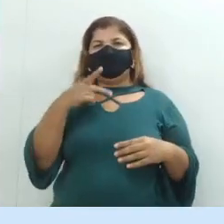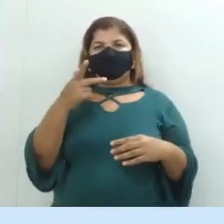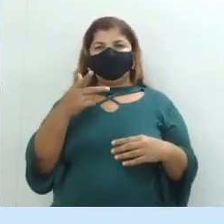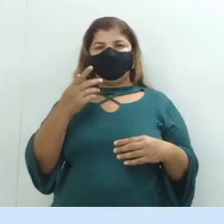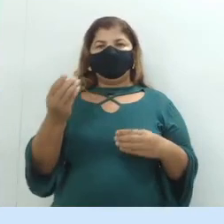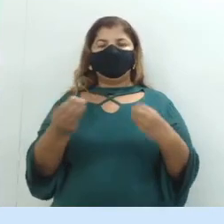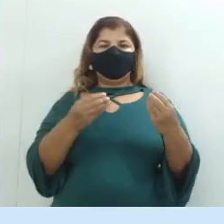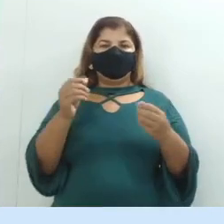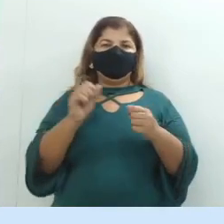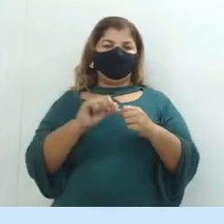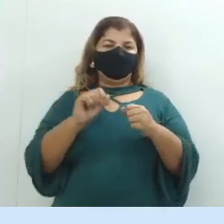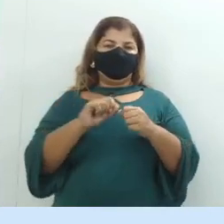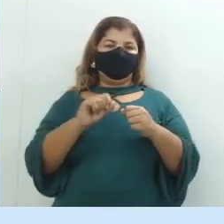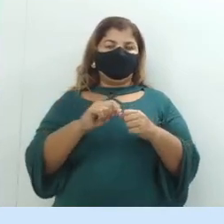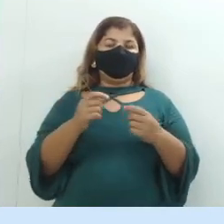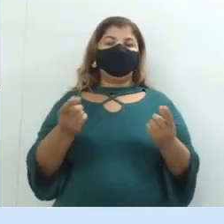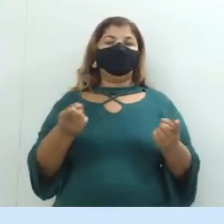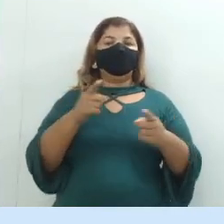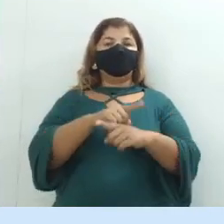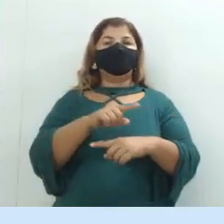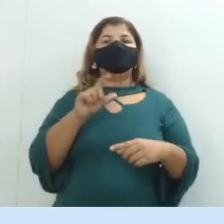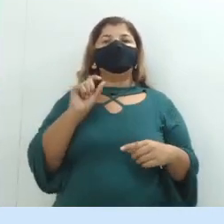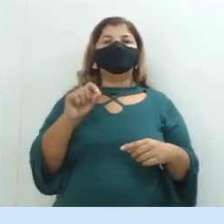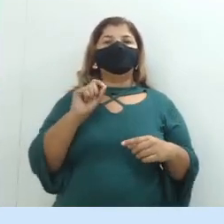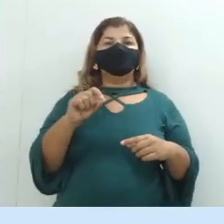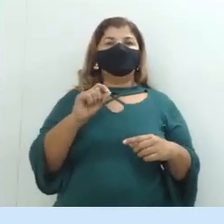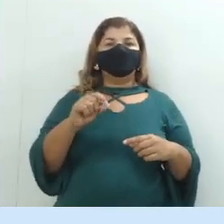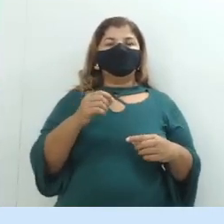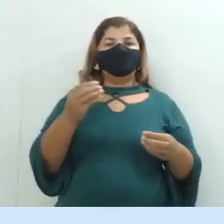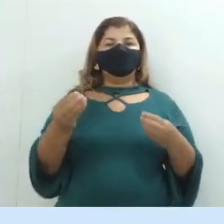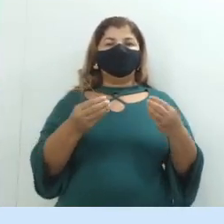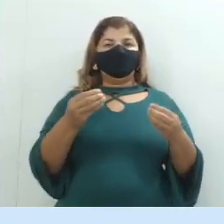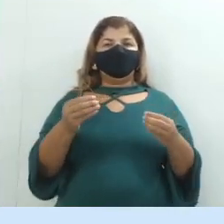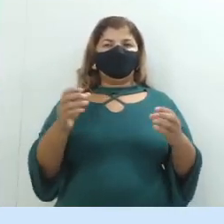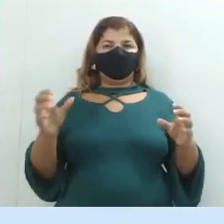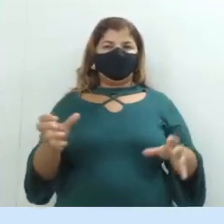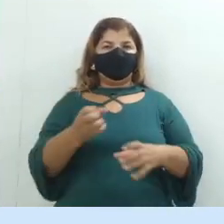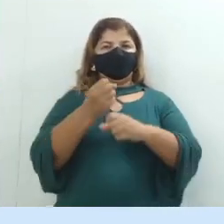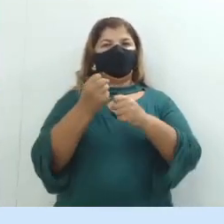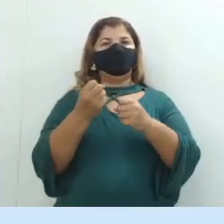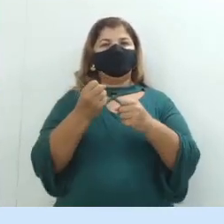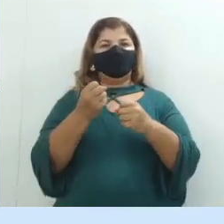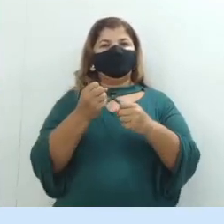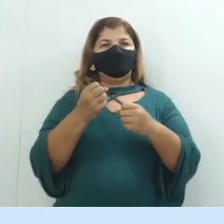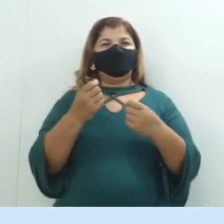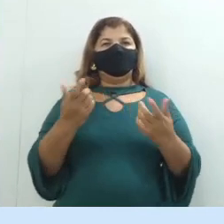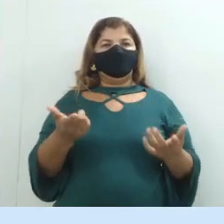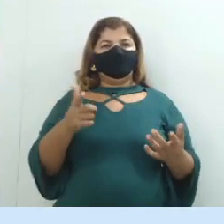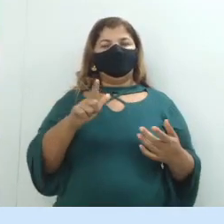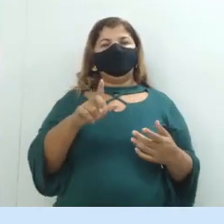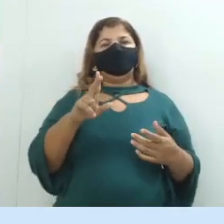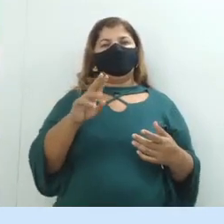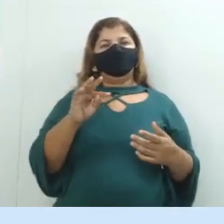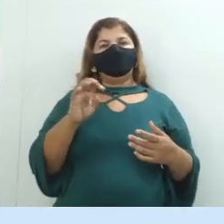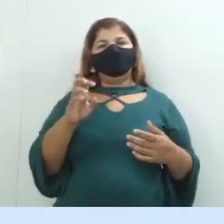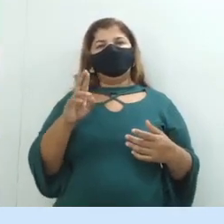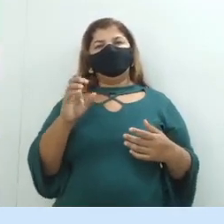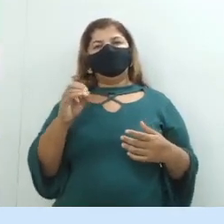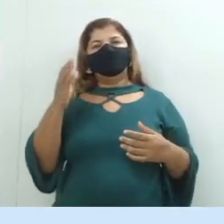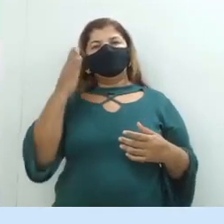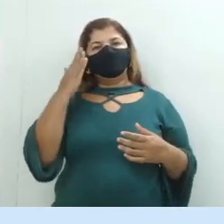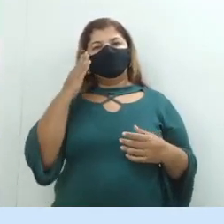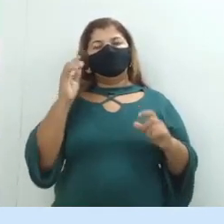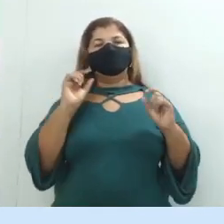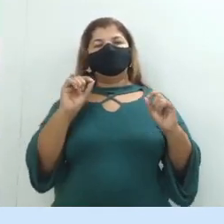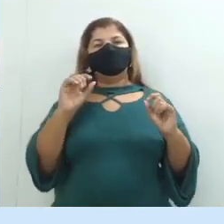época. Uma das maiores contradições que havia era a questão da salvação. Lutero entendeu, lendo os escritos sagrados,